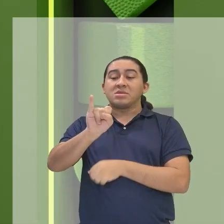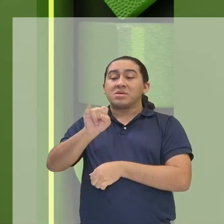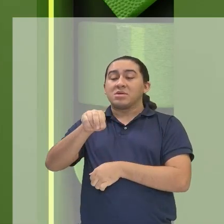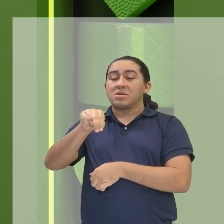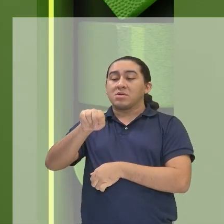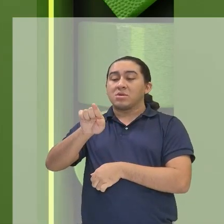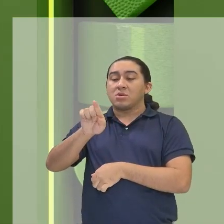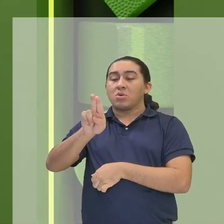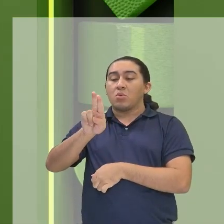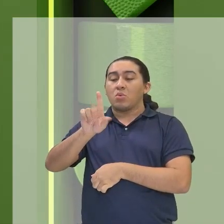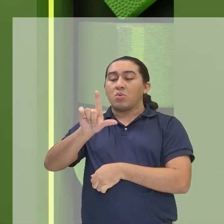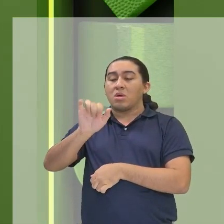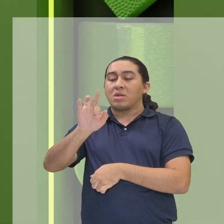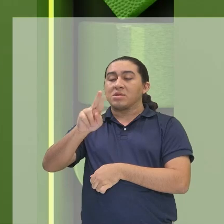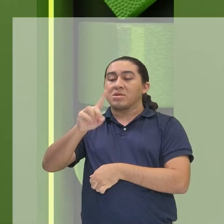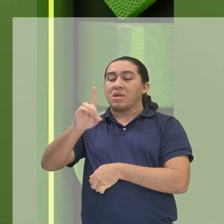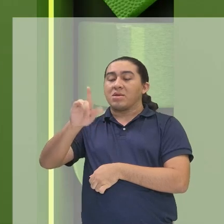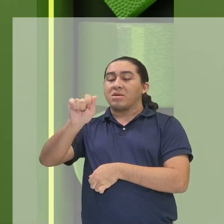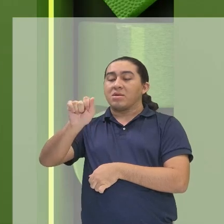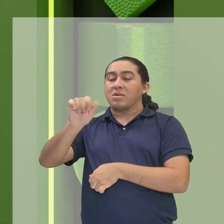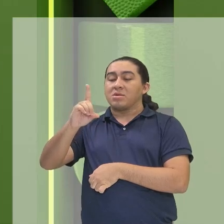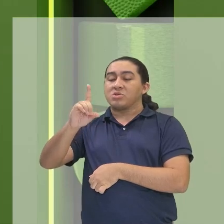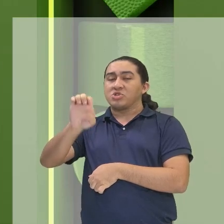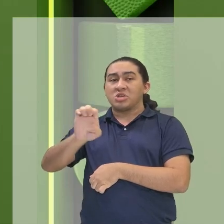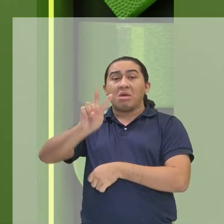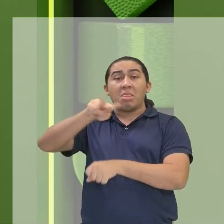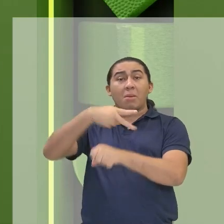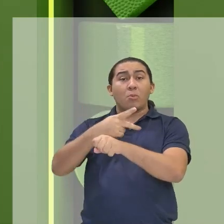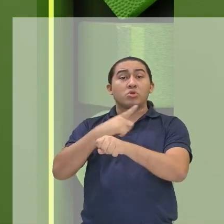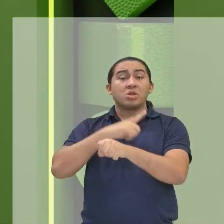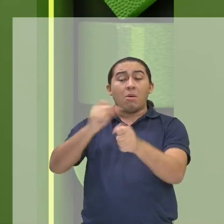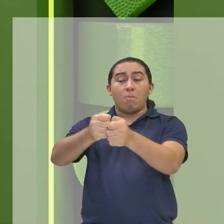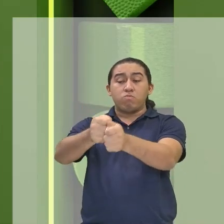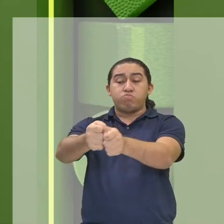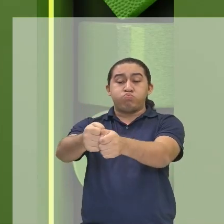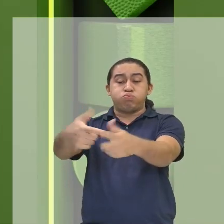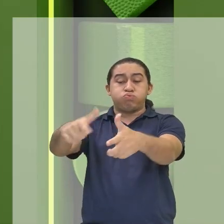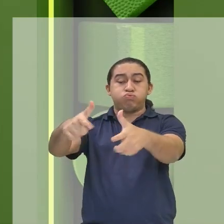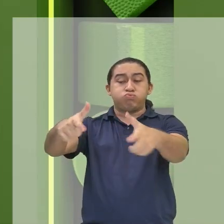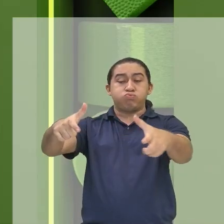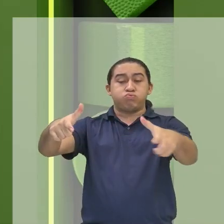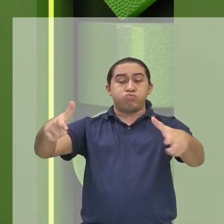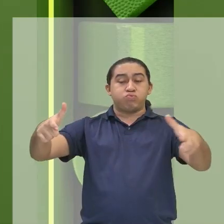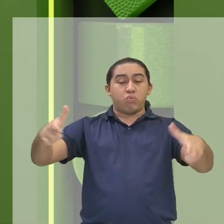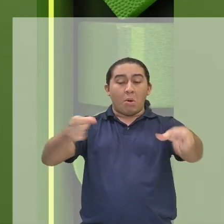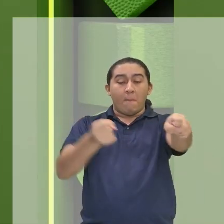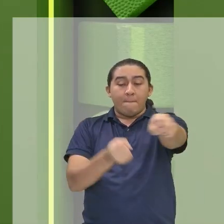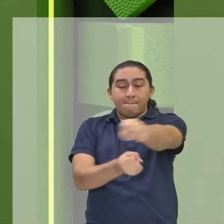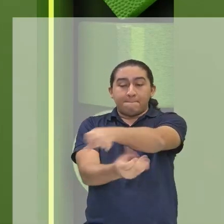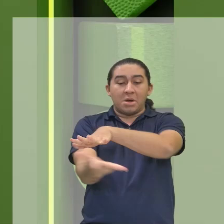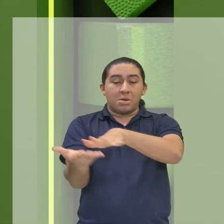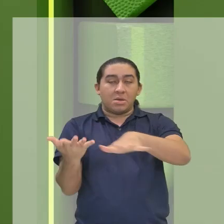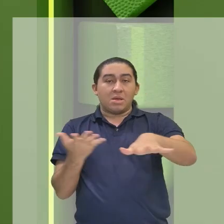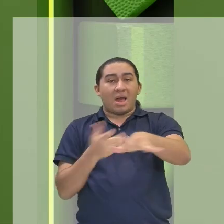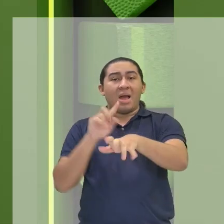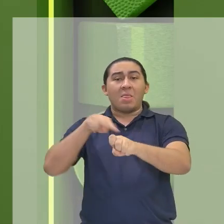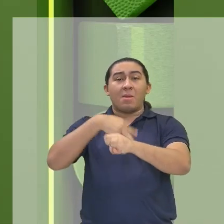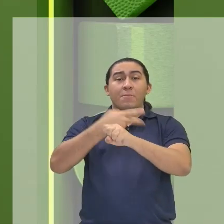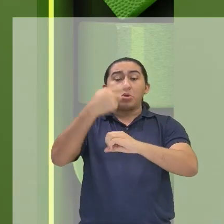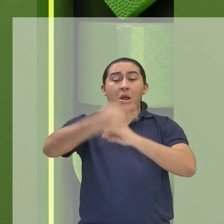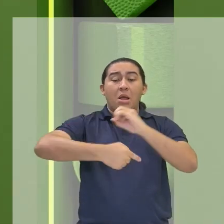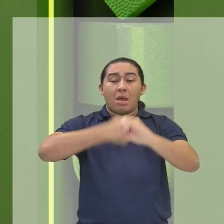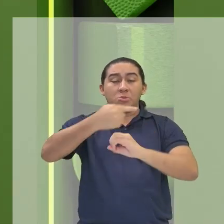de repente, do nada, tudo se fez. Explodiu e os átomos começaram a se juntar